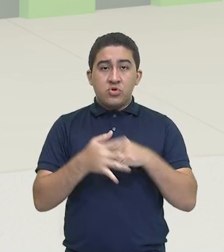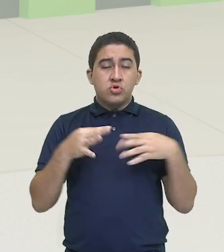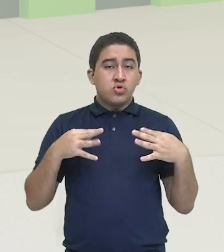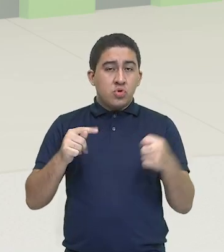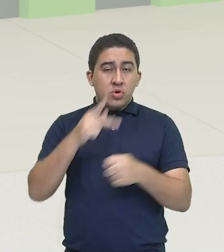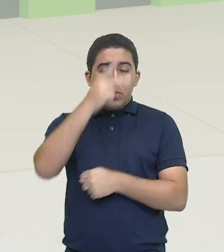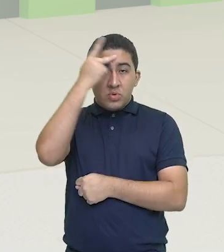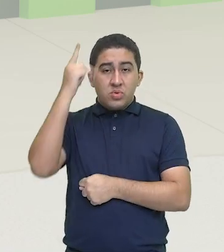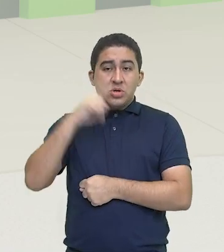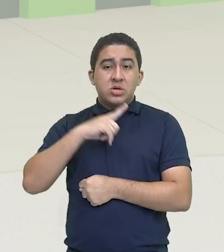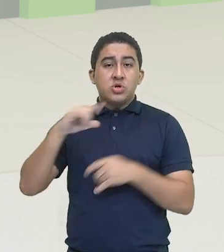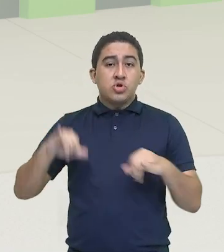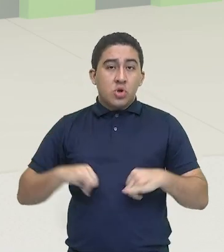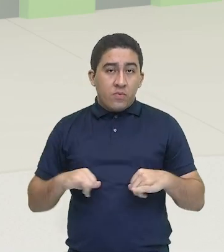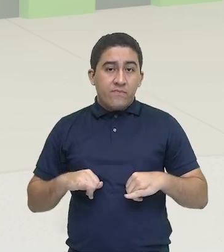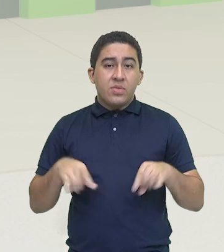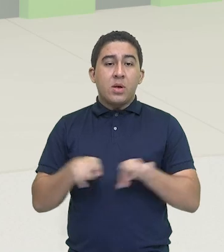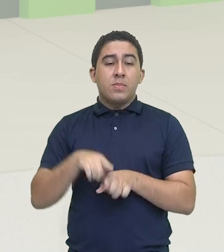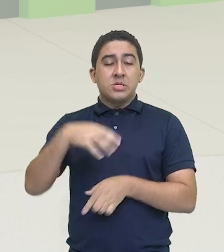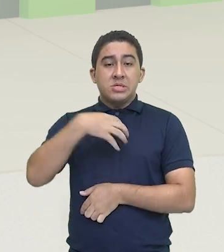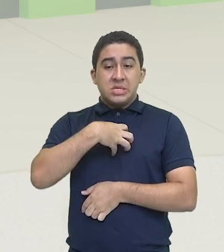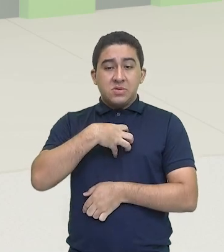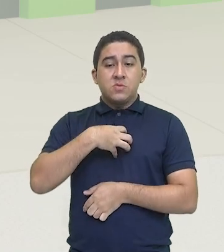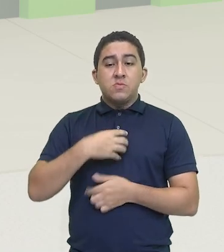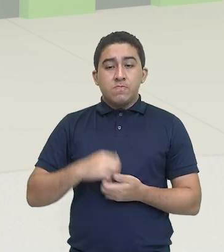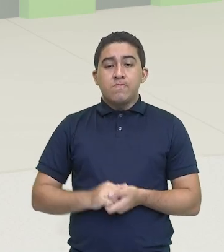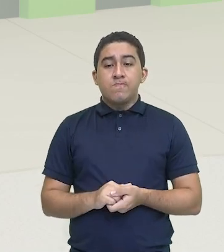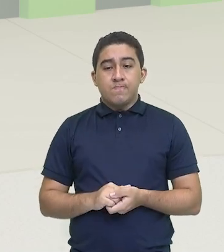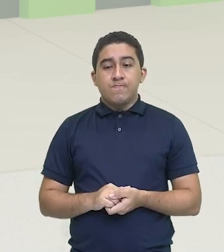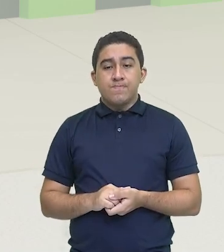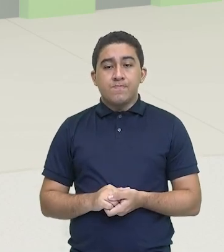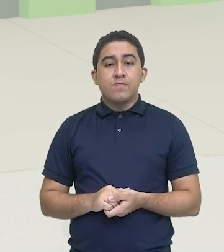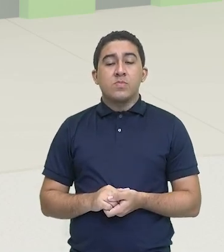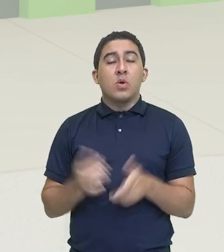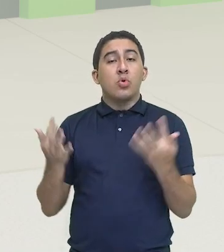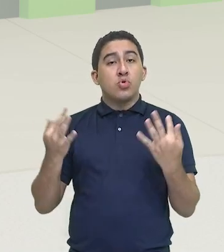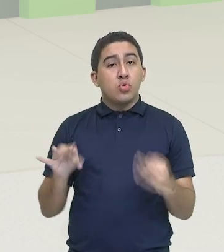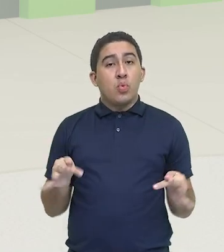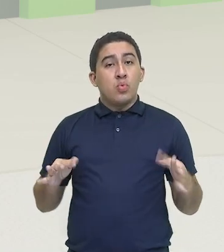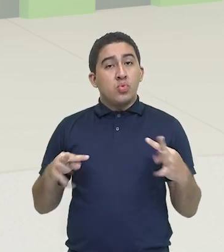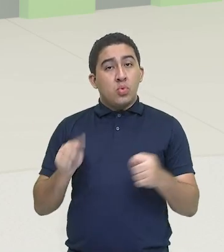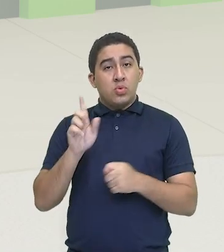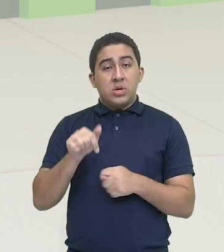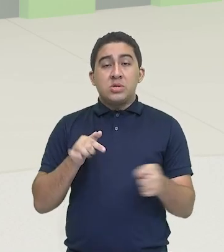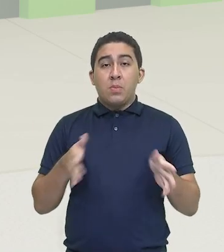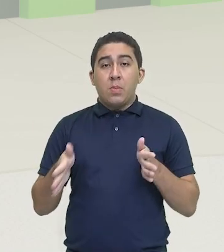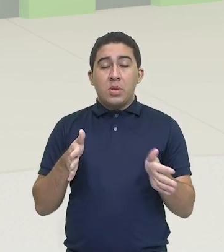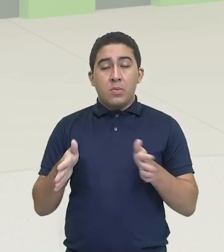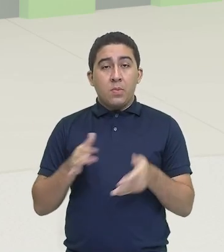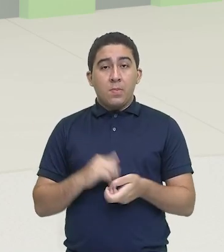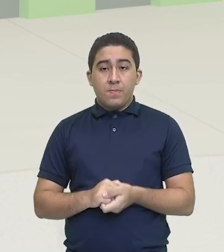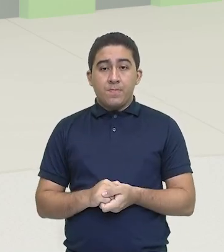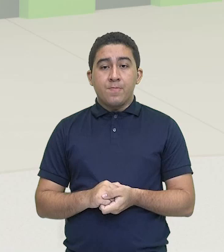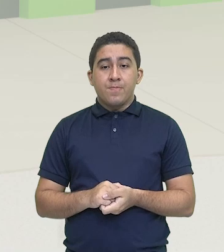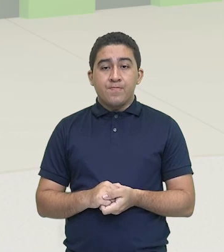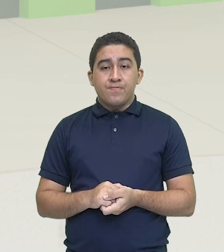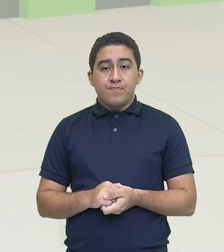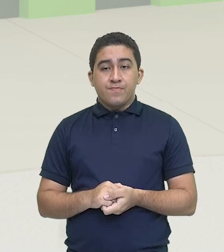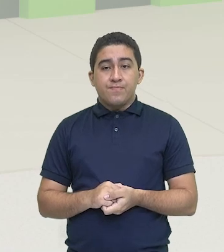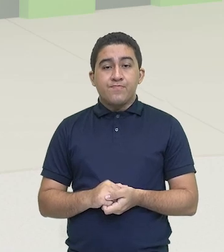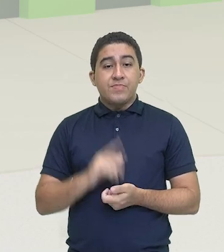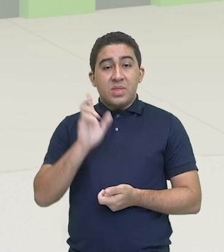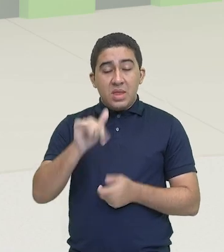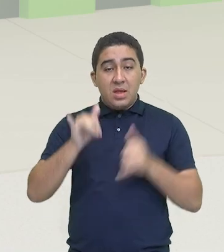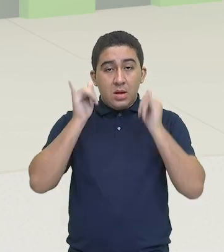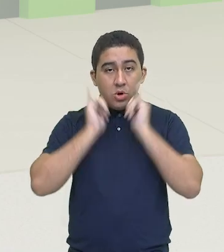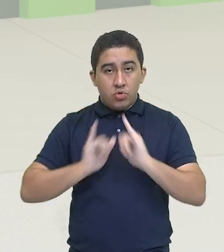todos estavam passando e sentindo, né, com muita dor todo aquele momento que nós vivemos. Então, essas